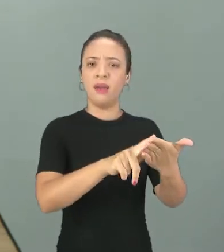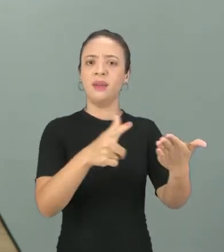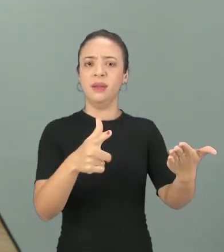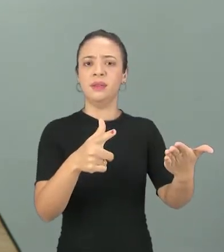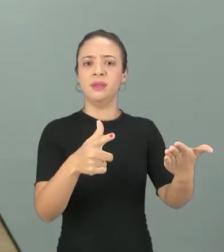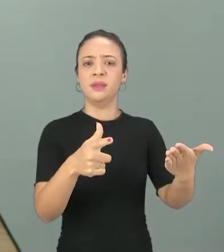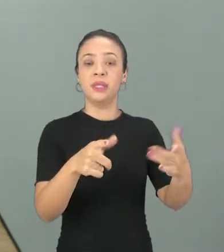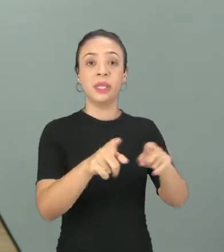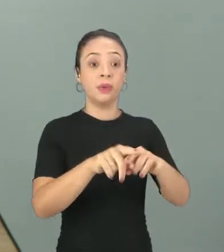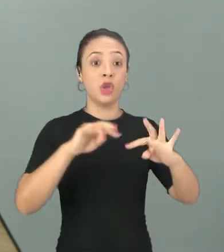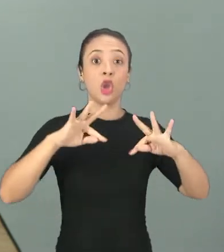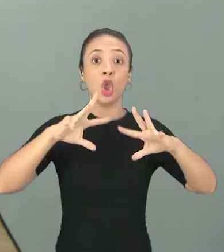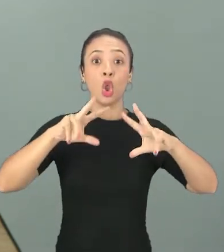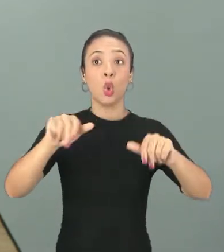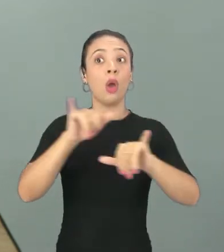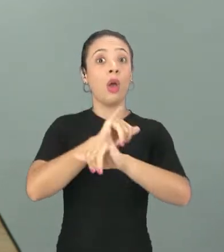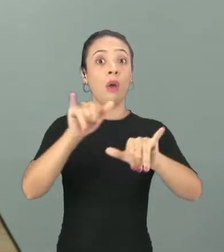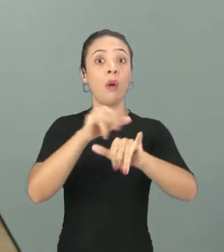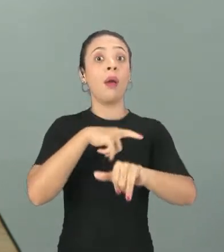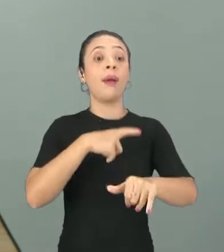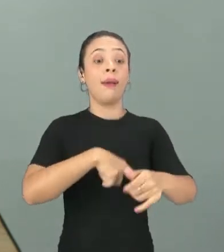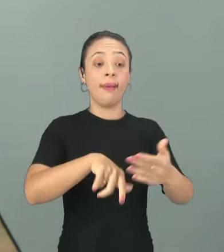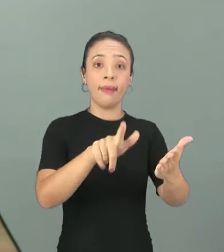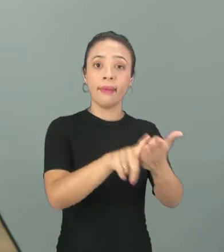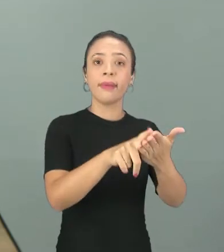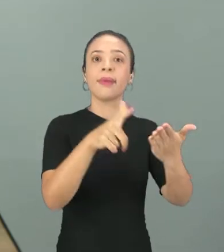que nele está exposto, está